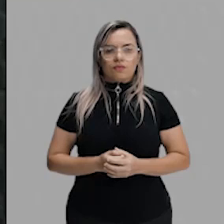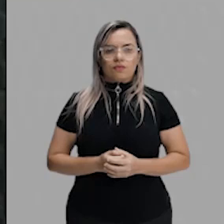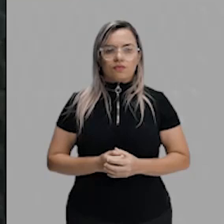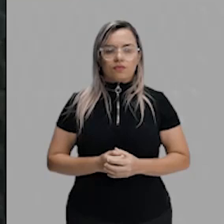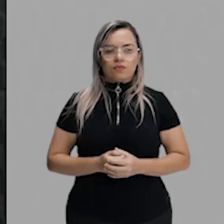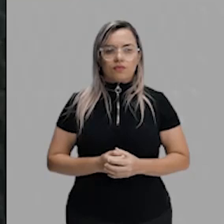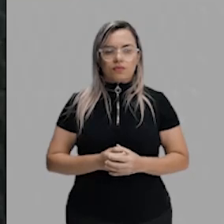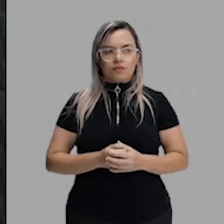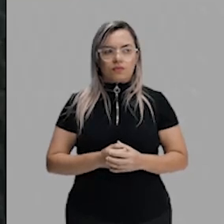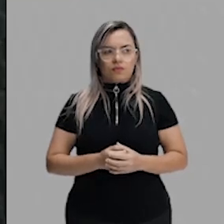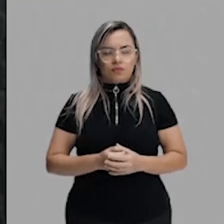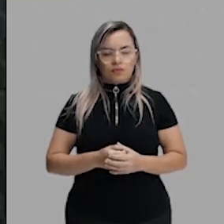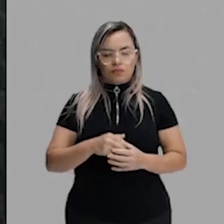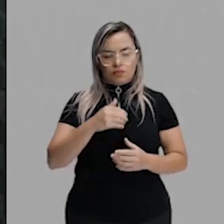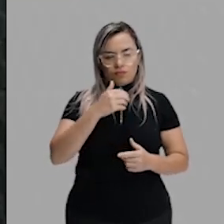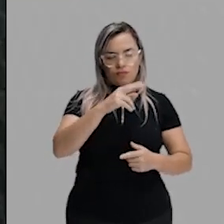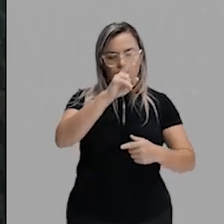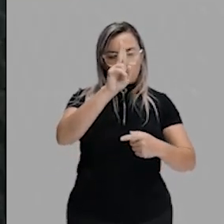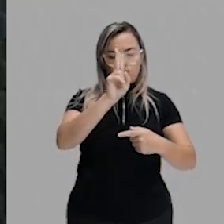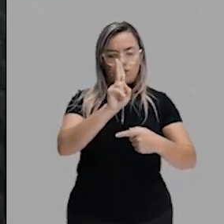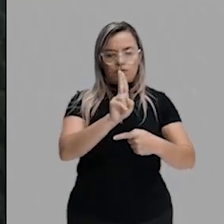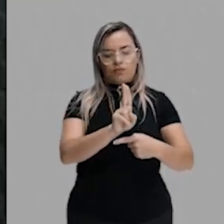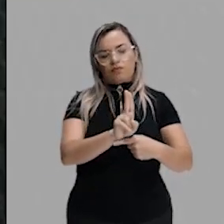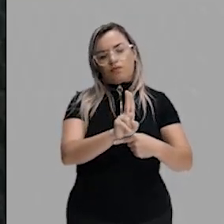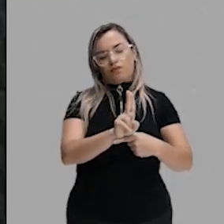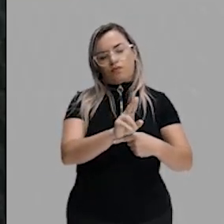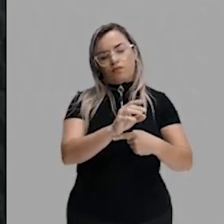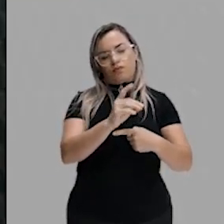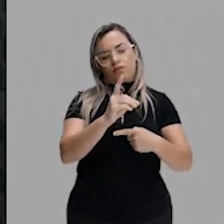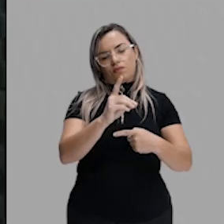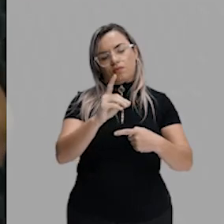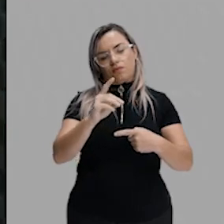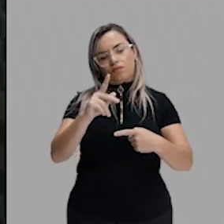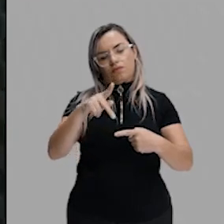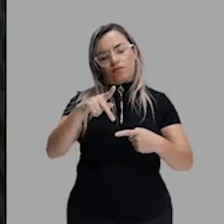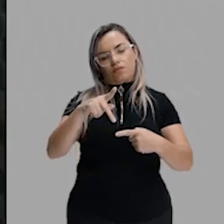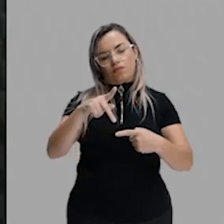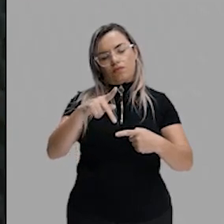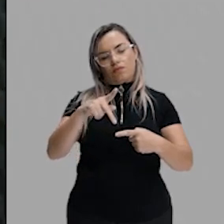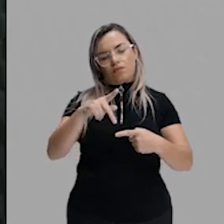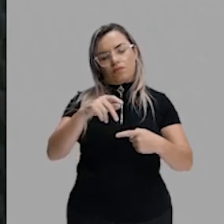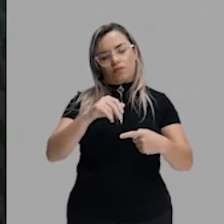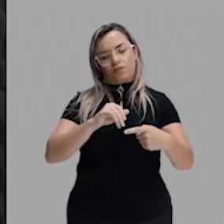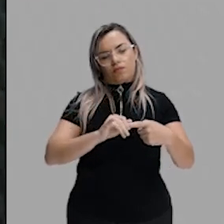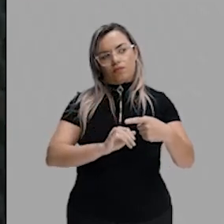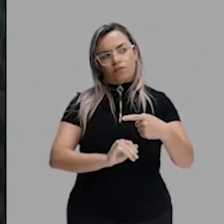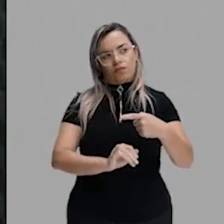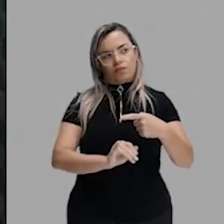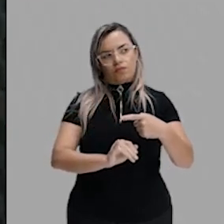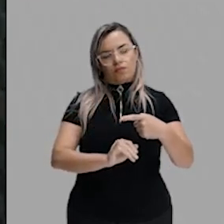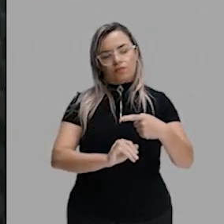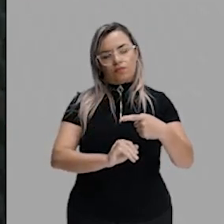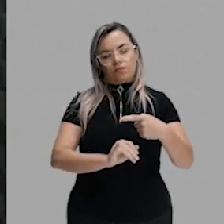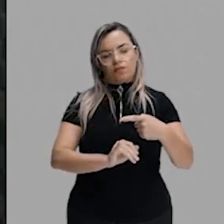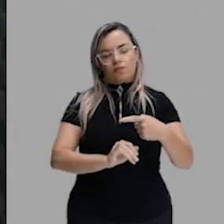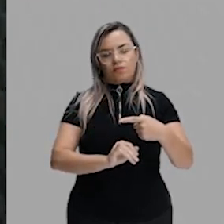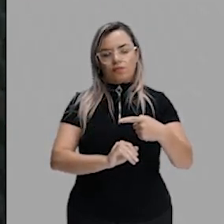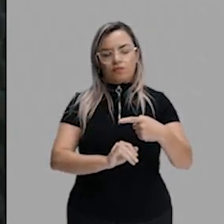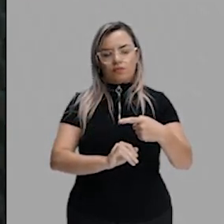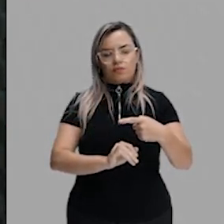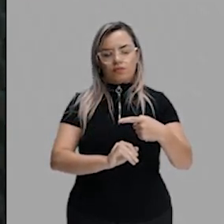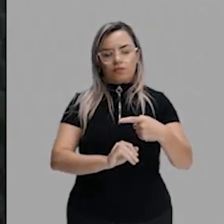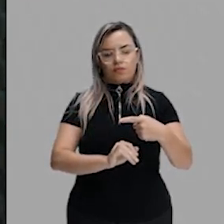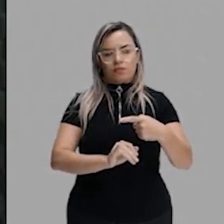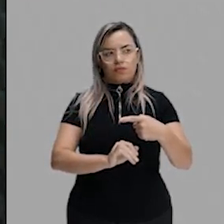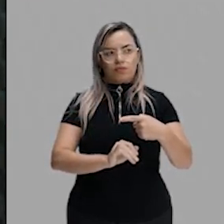Que a corrente, né, a razão entre a DDP e a corrente vai ser igual a uma constante. E essa constante nós vamos